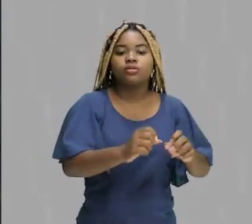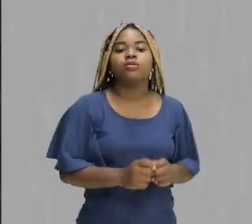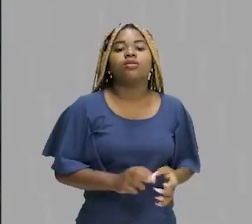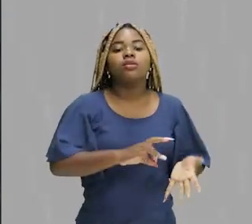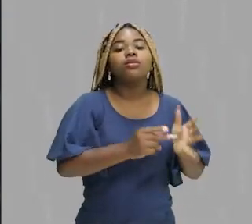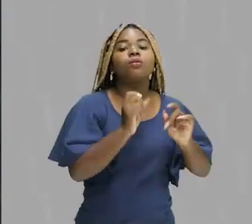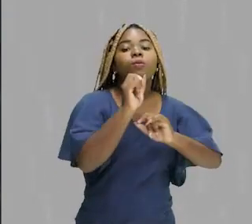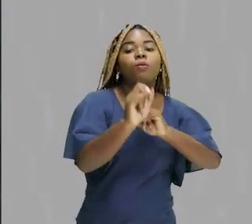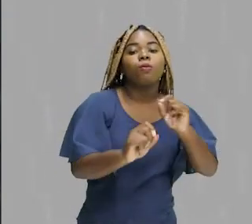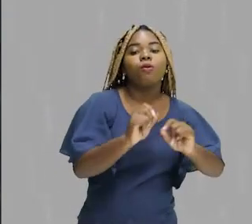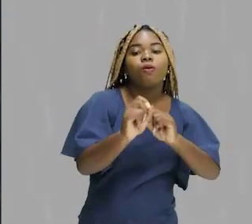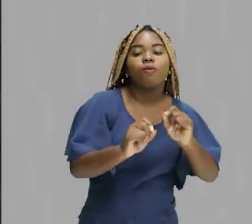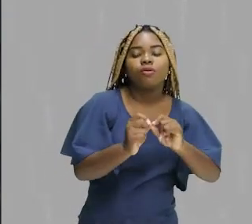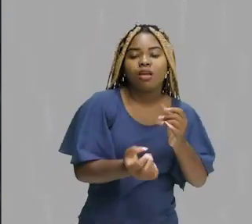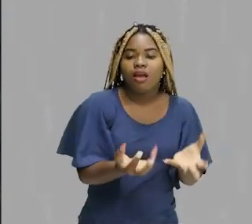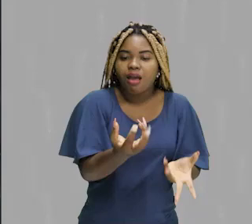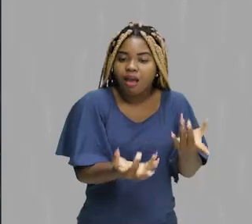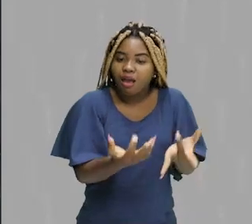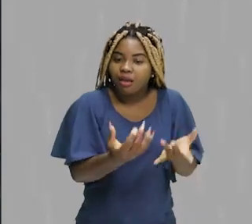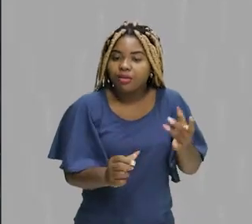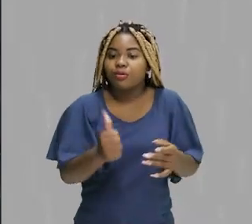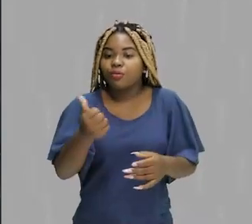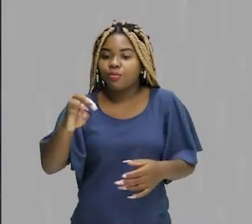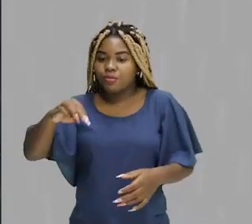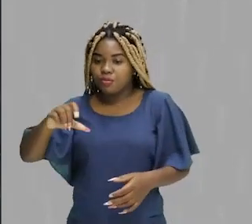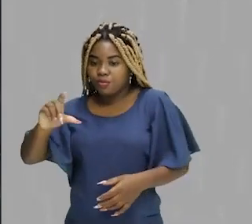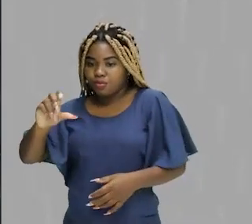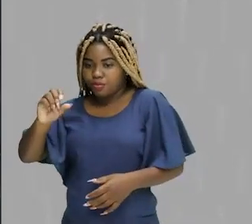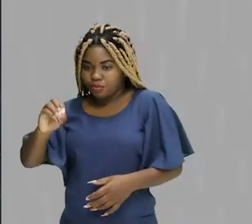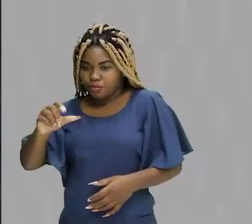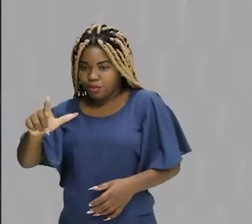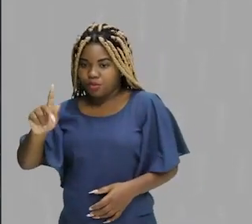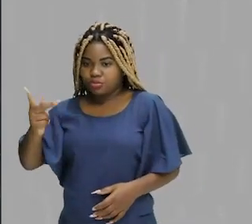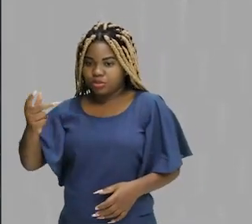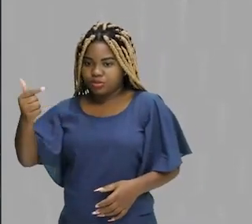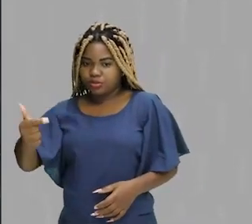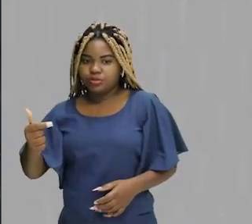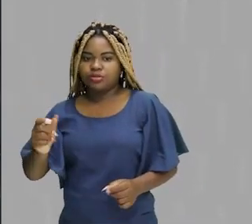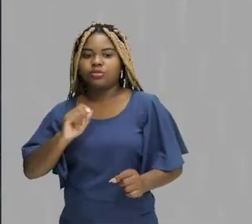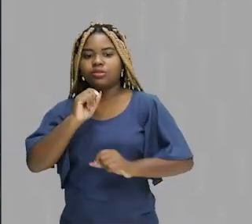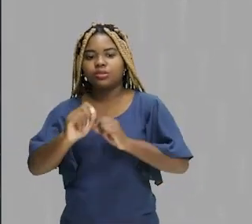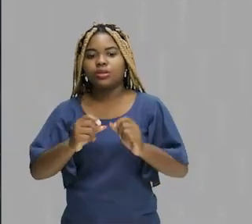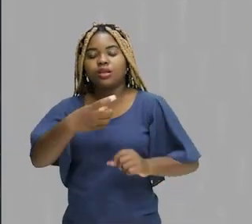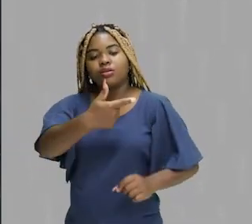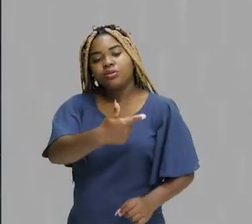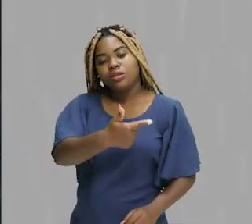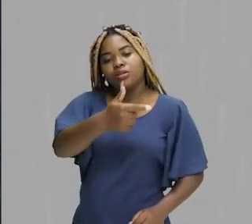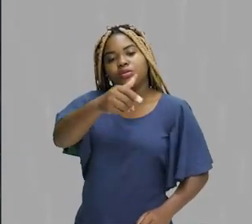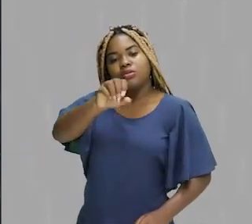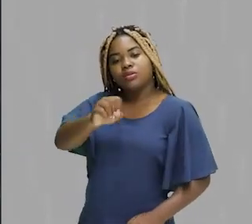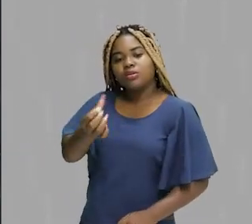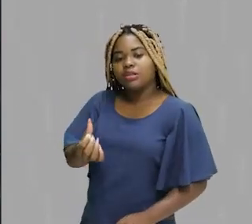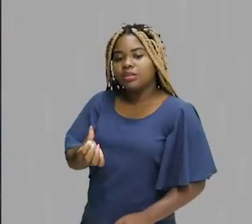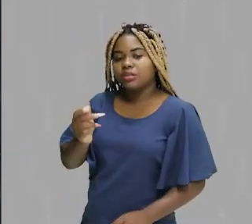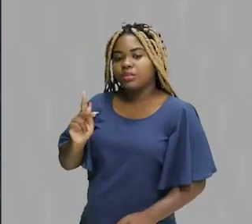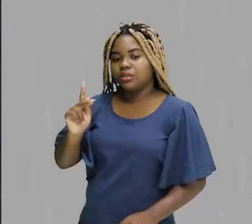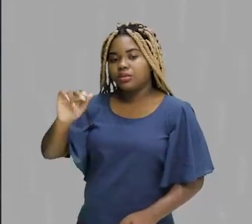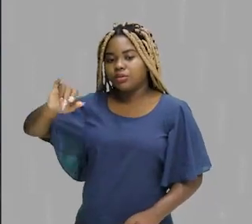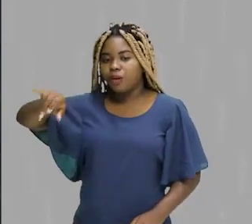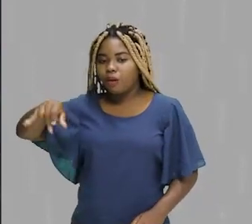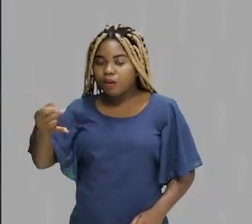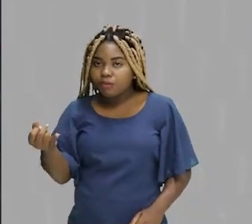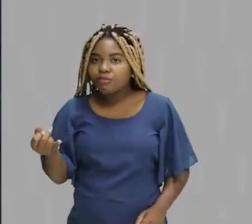hidrogênio, ocorre a liberação de 286 kJ. Ok? Então, a entalpia de combustão, menos